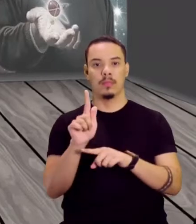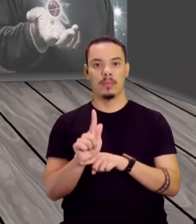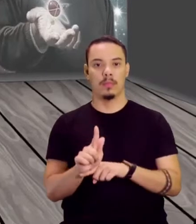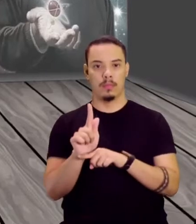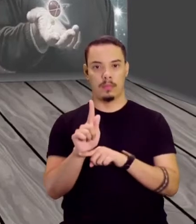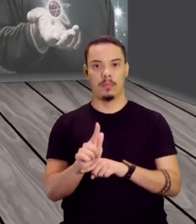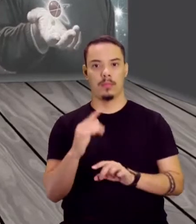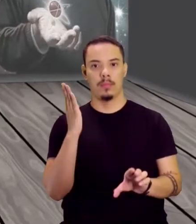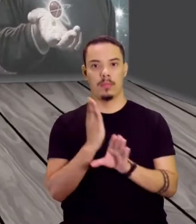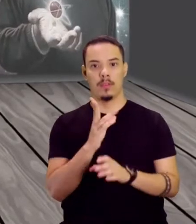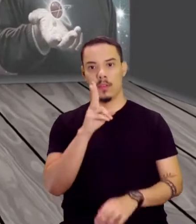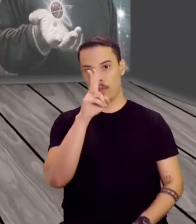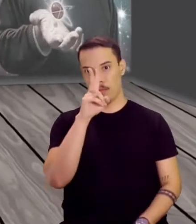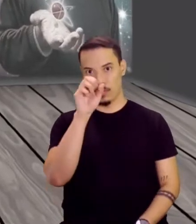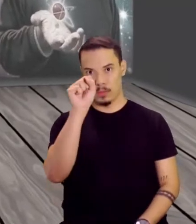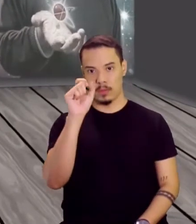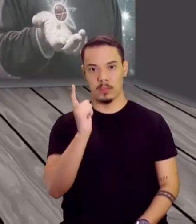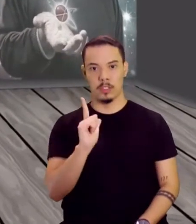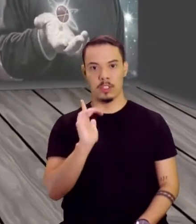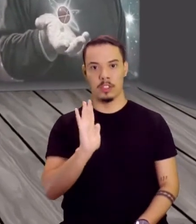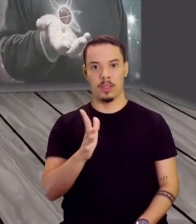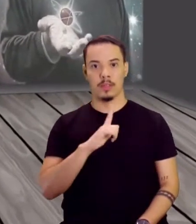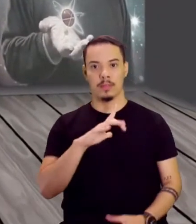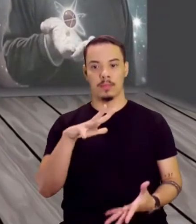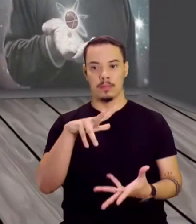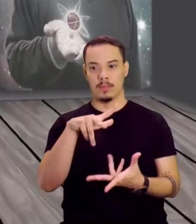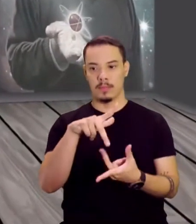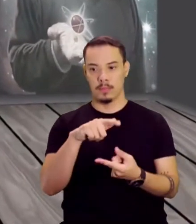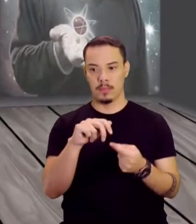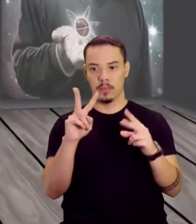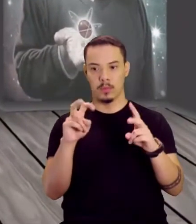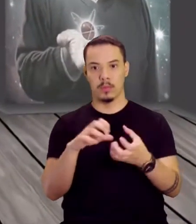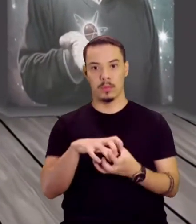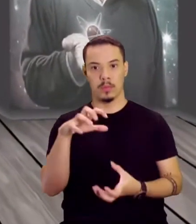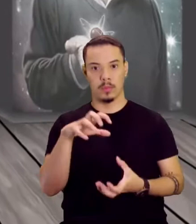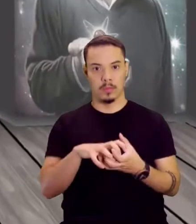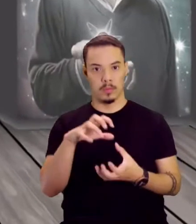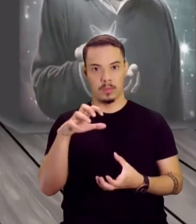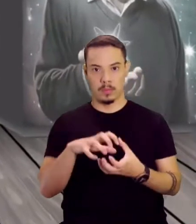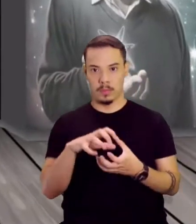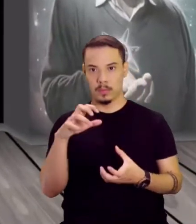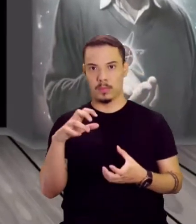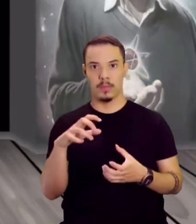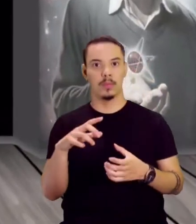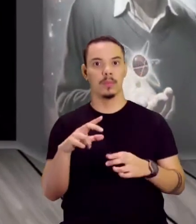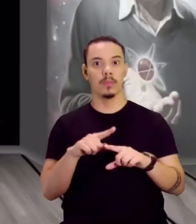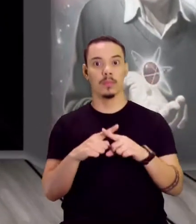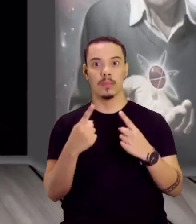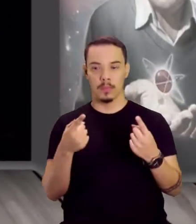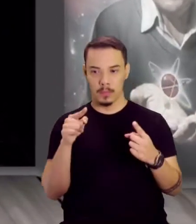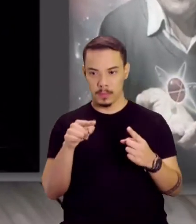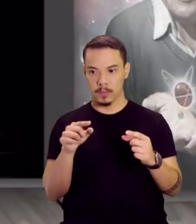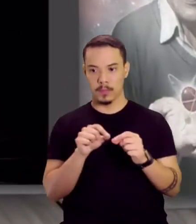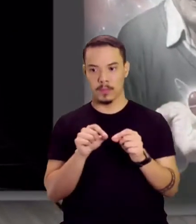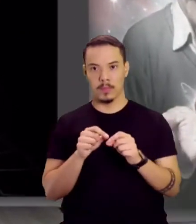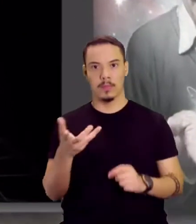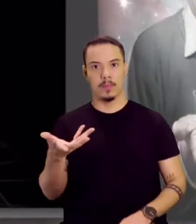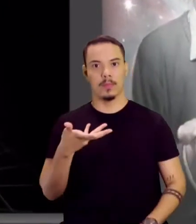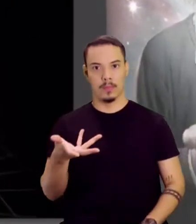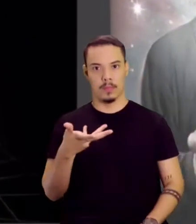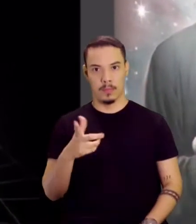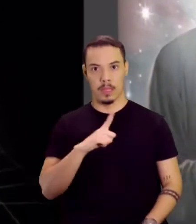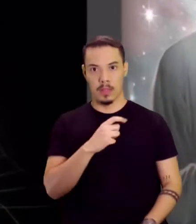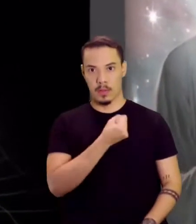essa força de atração do planeta Terra sobre os corpos em torno dele, né? Exatamente. E essa aceleração, nós vimos que ela